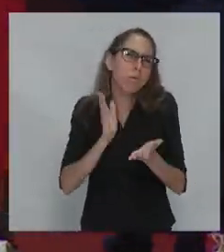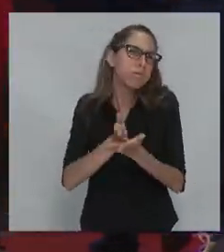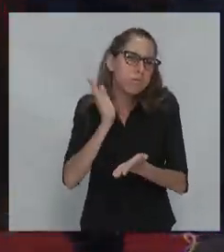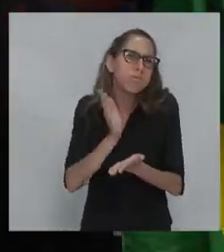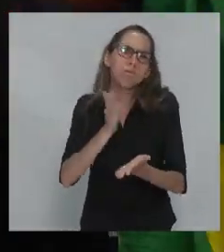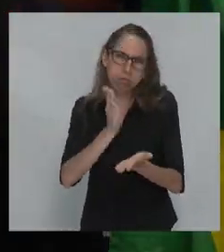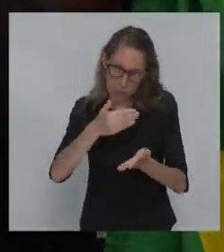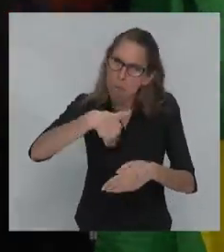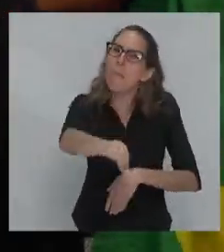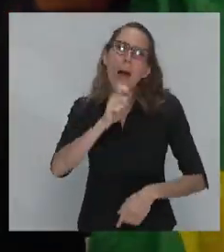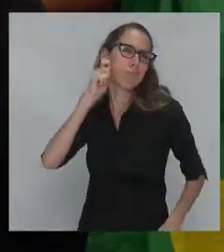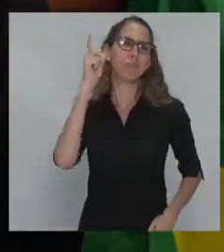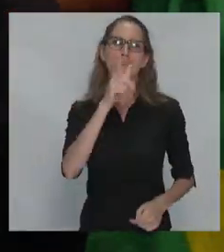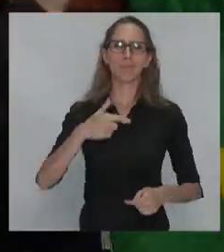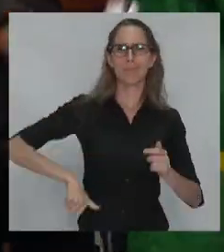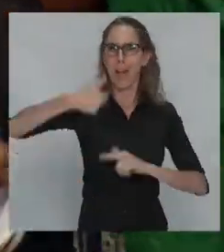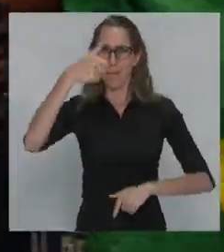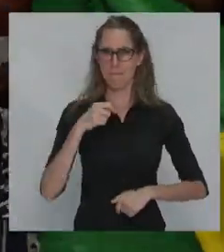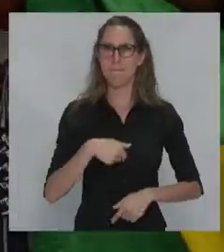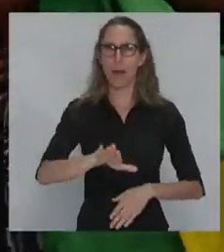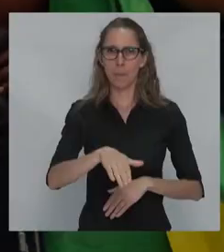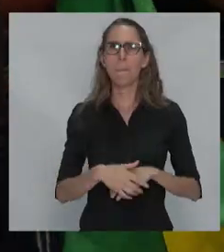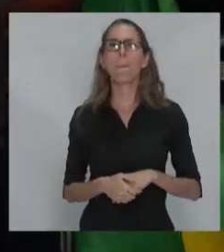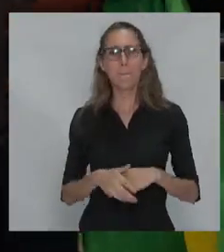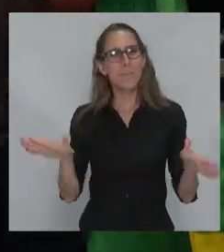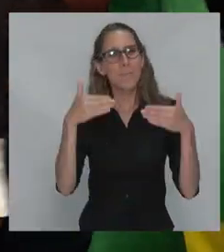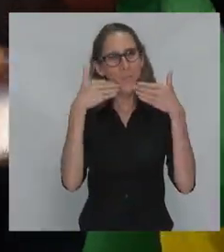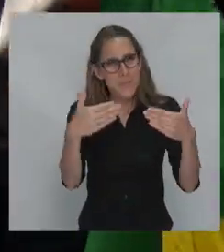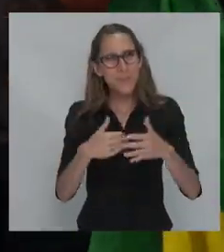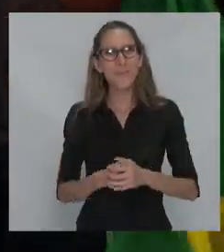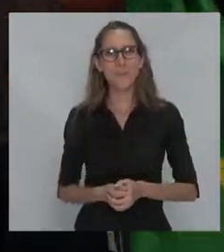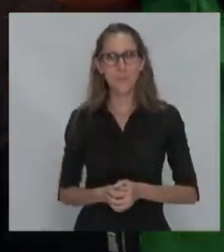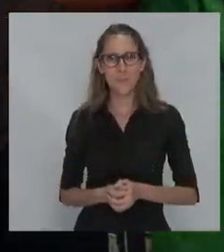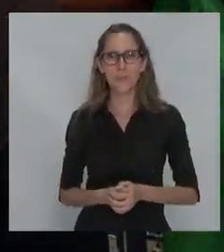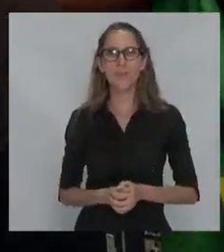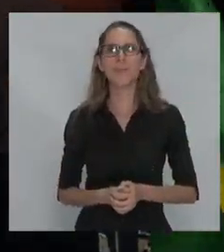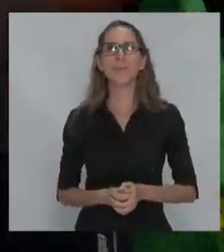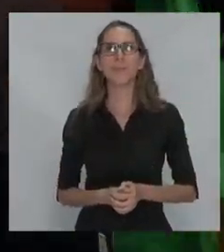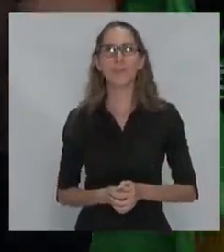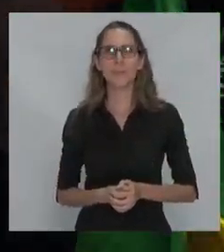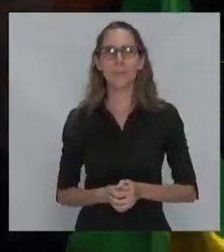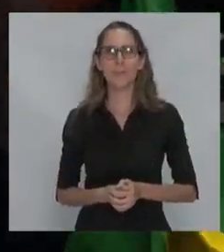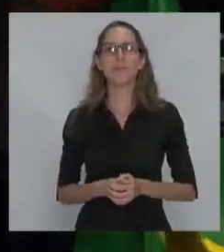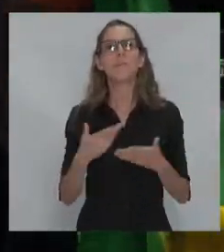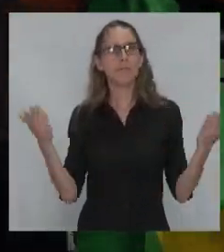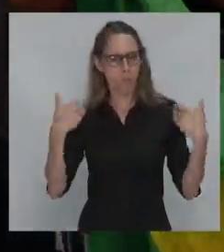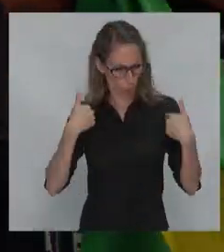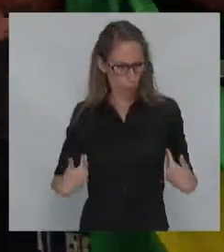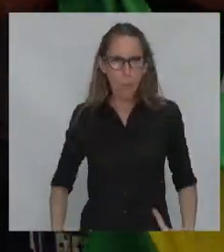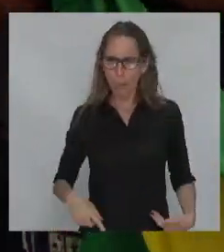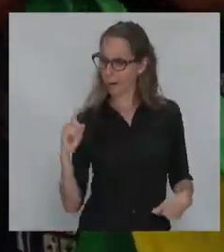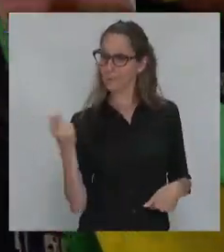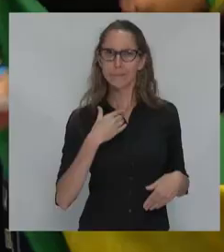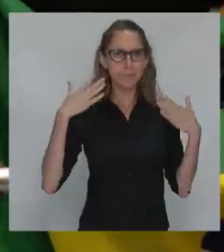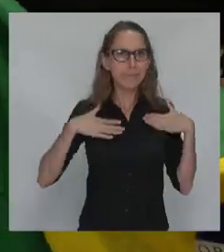Graças, Teresa. Então, muitas graças. Esses corpos aqui representam muitos outros